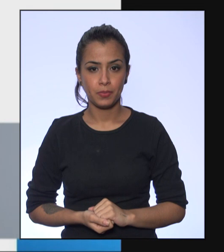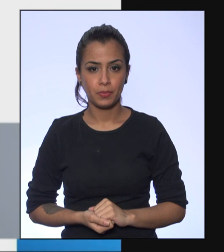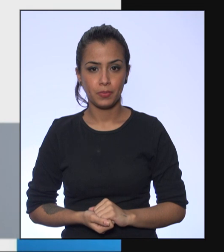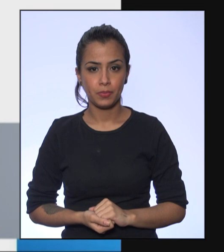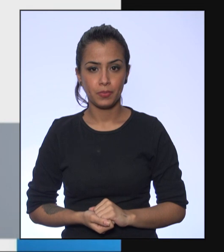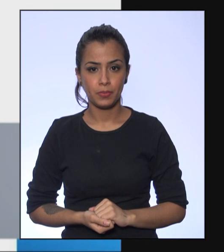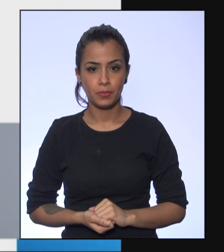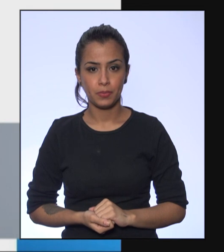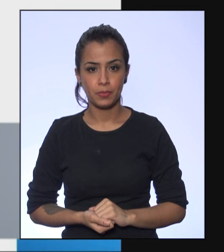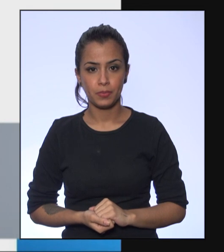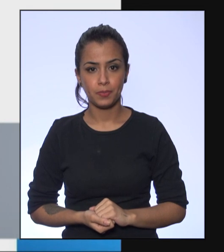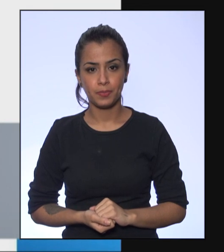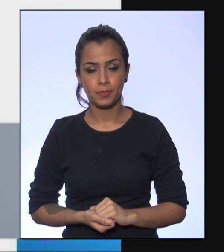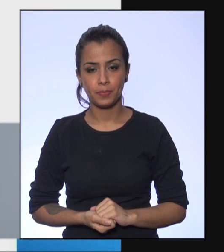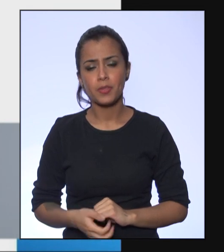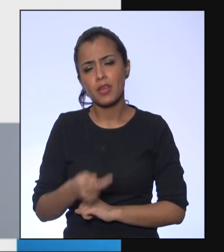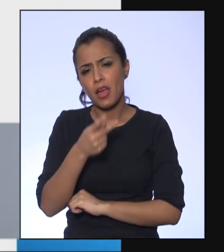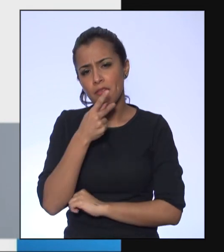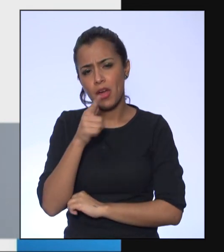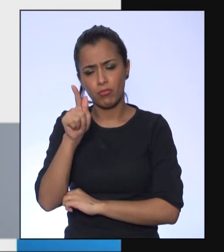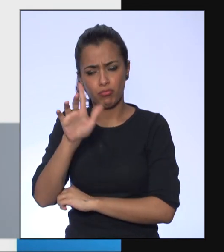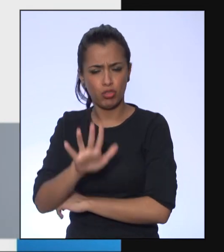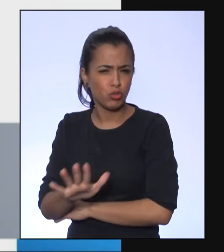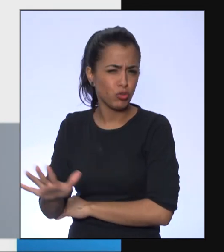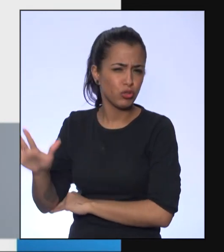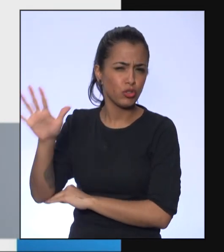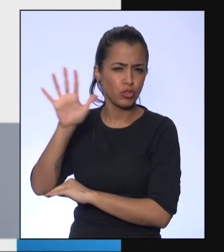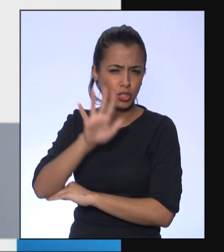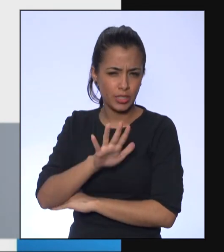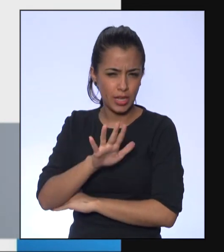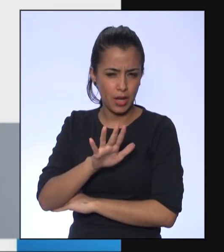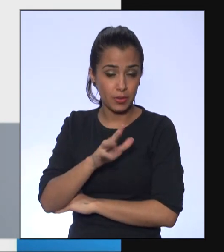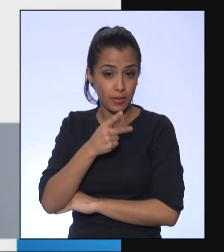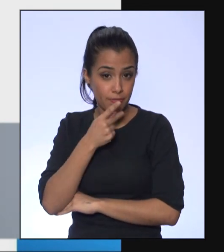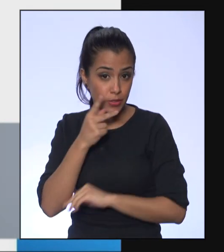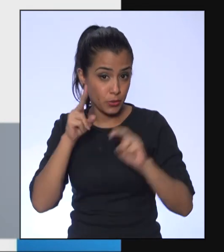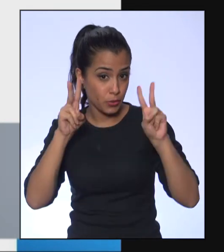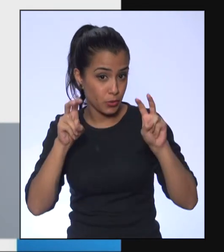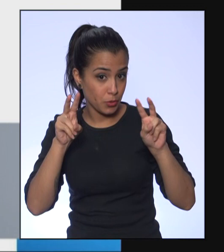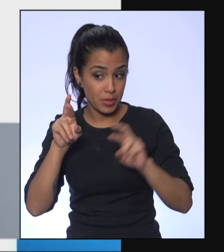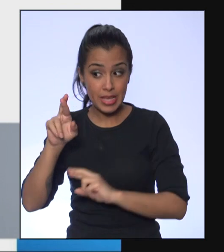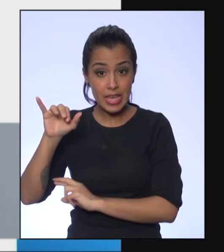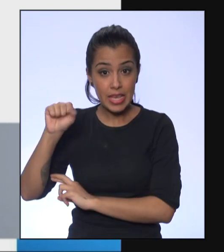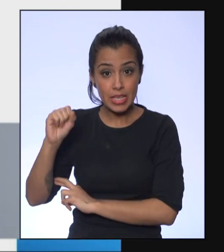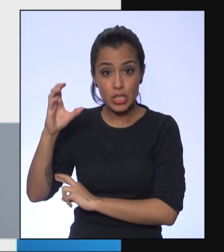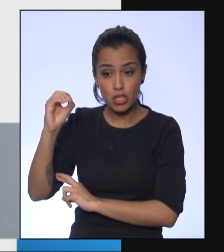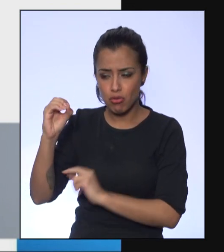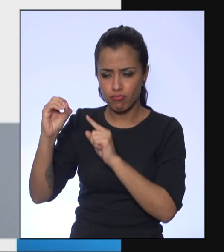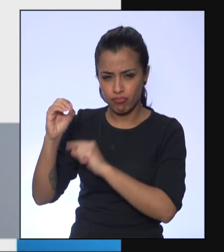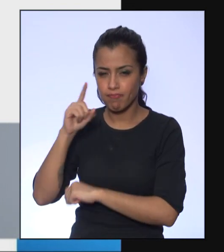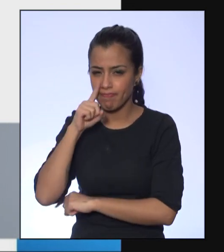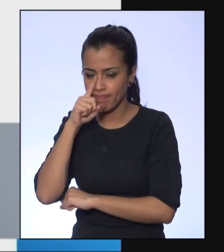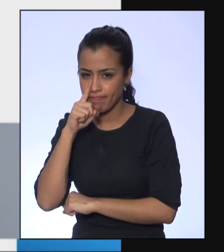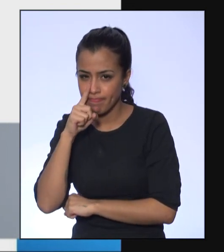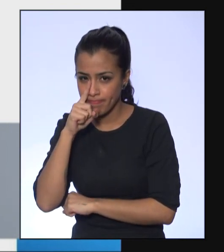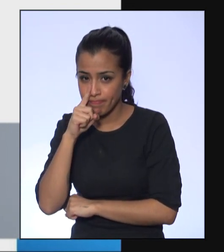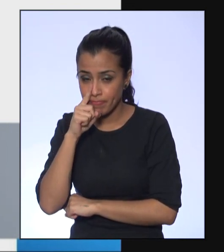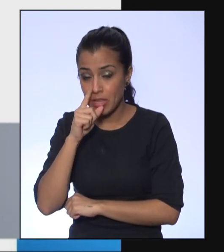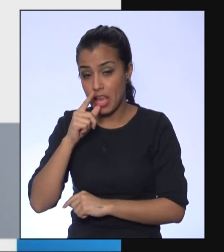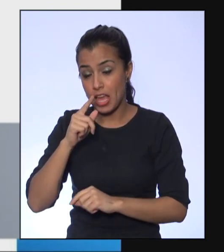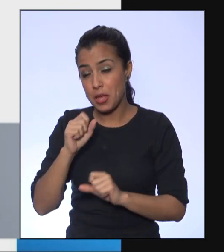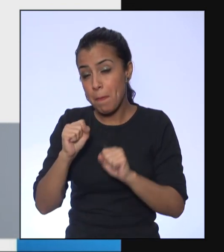Assim, de uma forma geral, se a gente for falar sobre risco, é a probabilidade de acontecer um